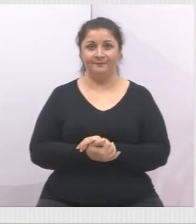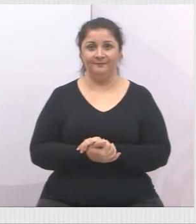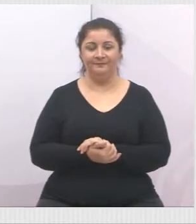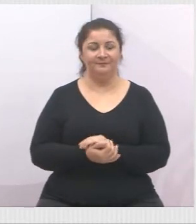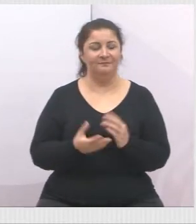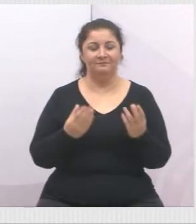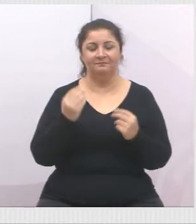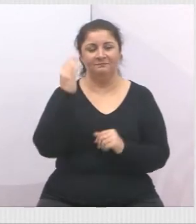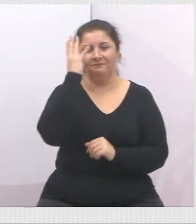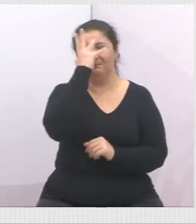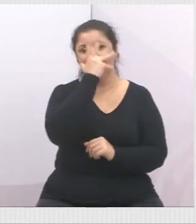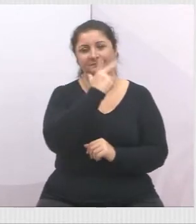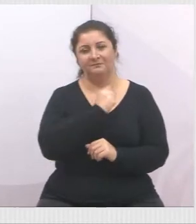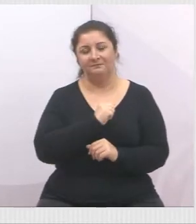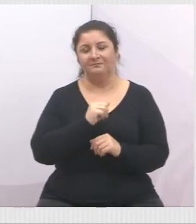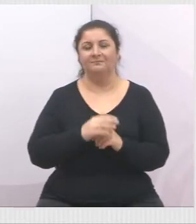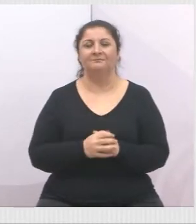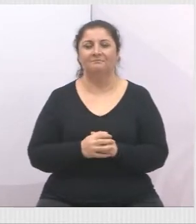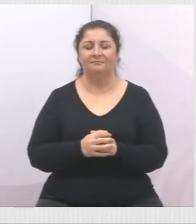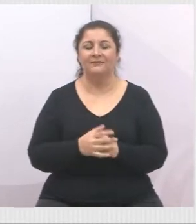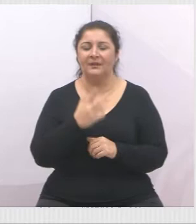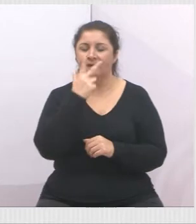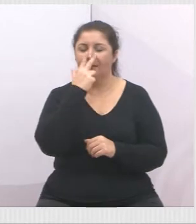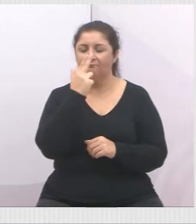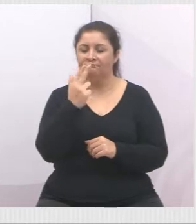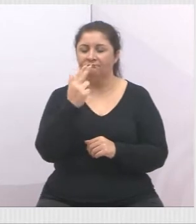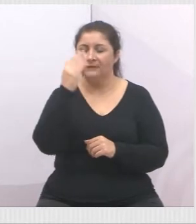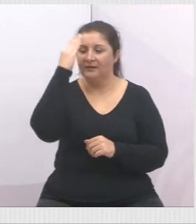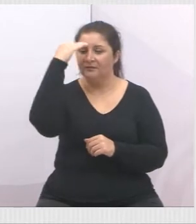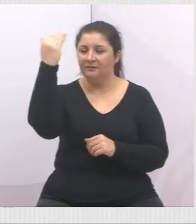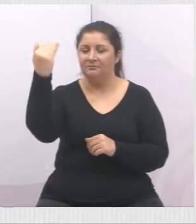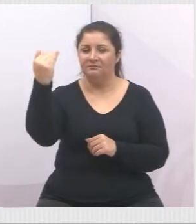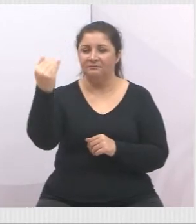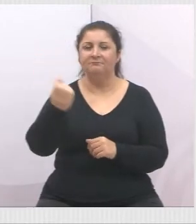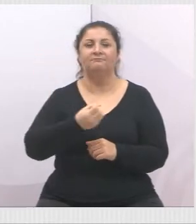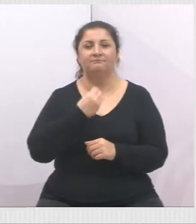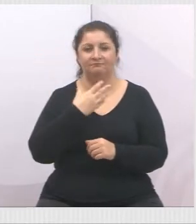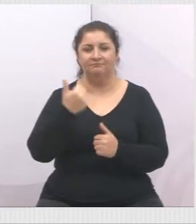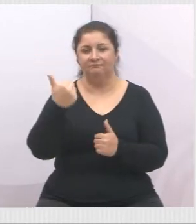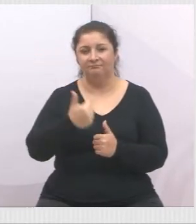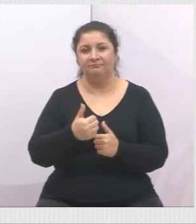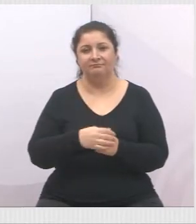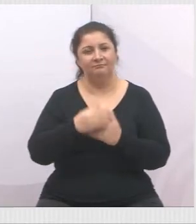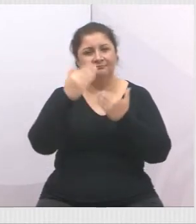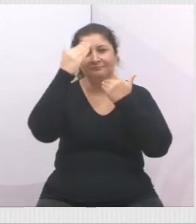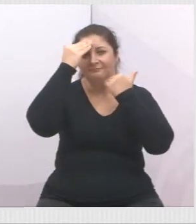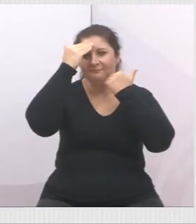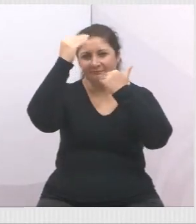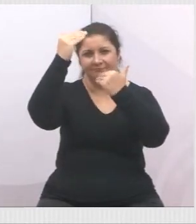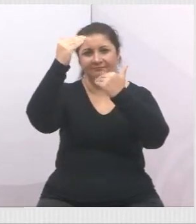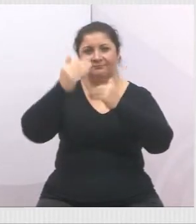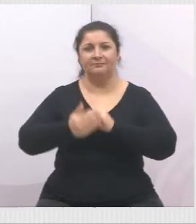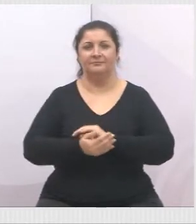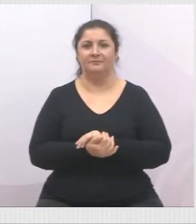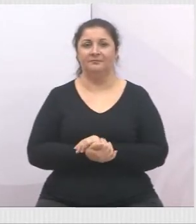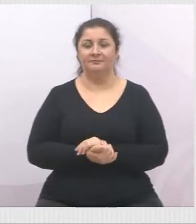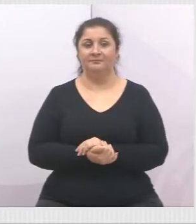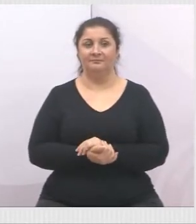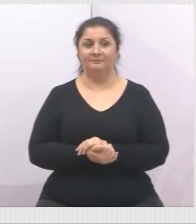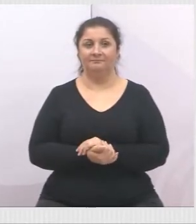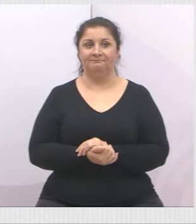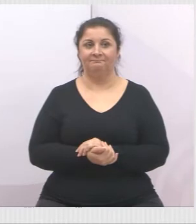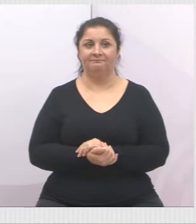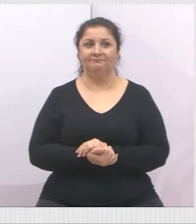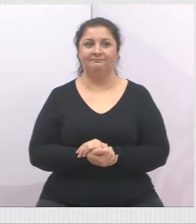Muito lindo. Acho que essa homenagem é muito bem-vinda. Muito obrigada. Eu